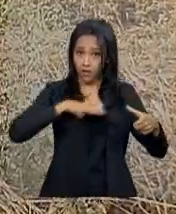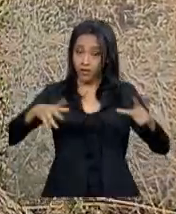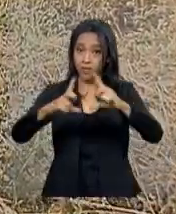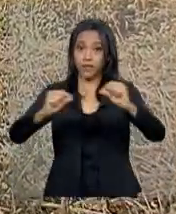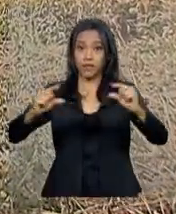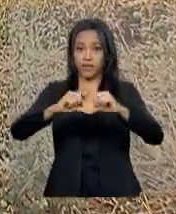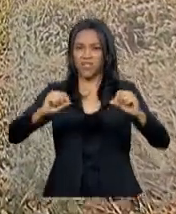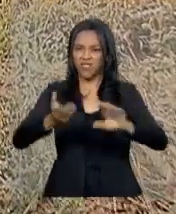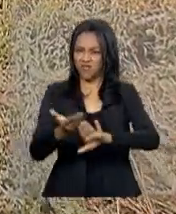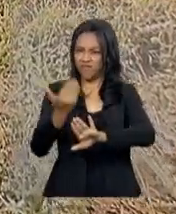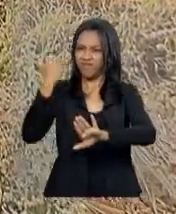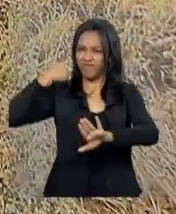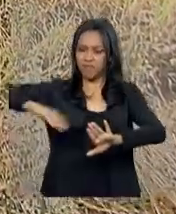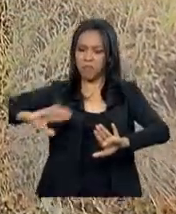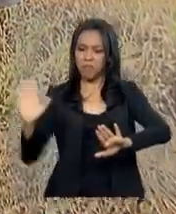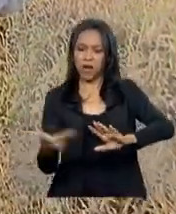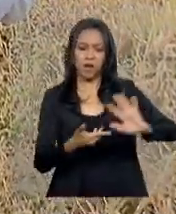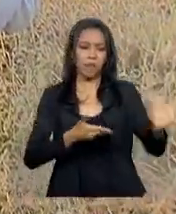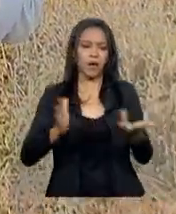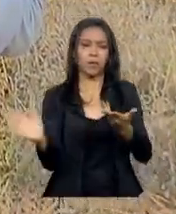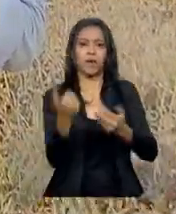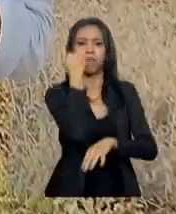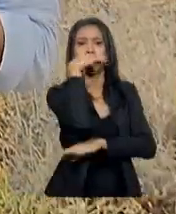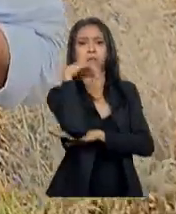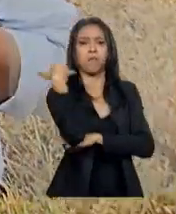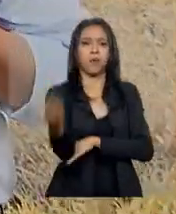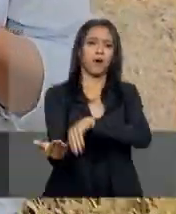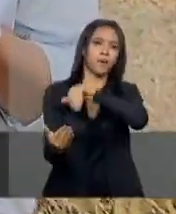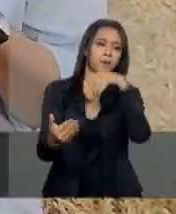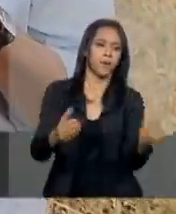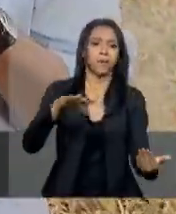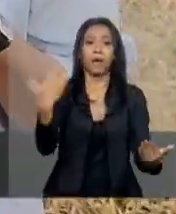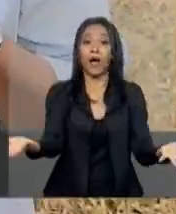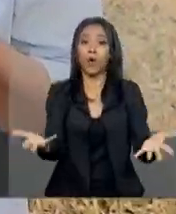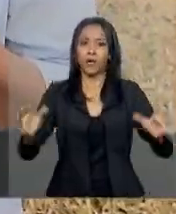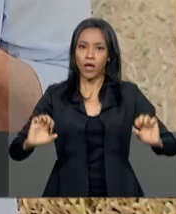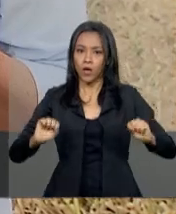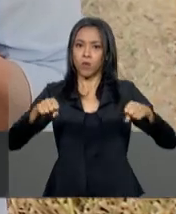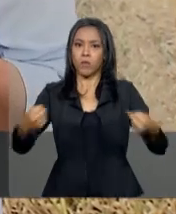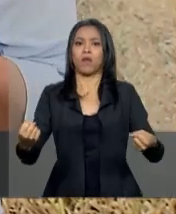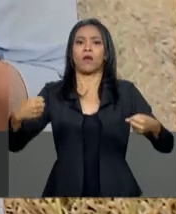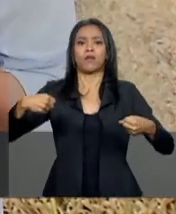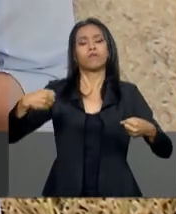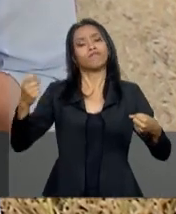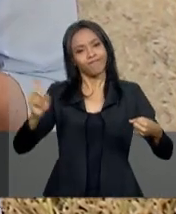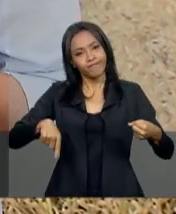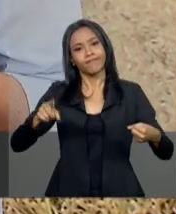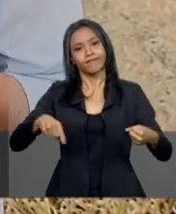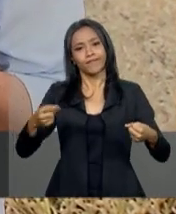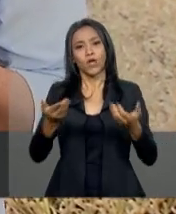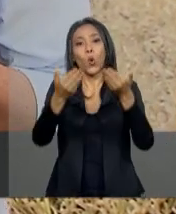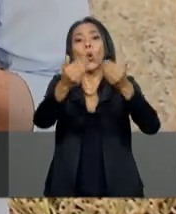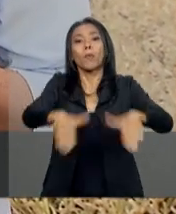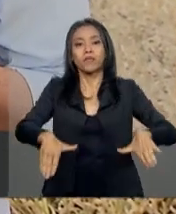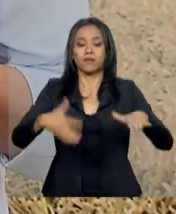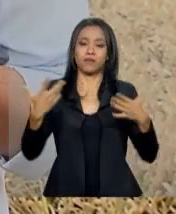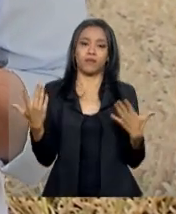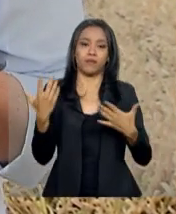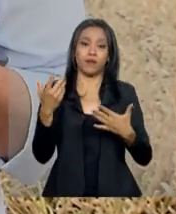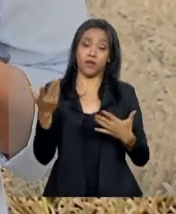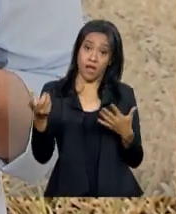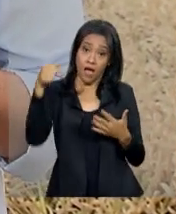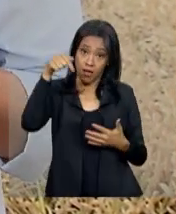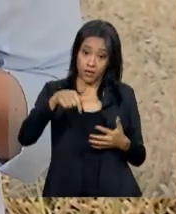sido degradada ao longo dos anos mas agora está sendo totalmente recuperada em uma ação de compensação ambiental só aqui